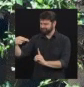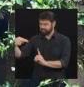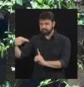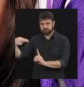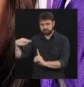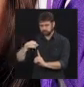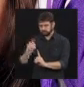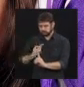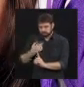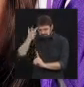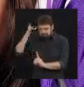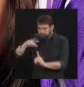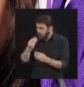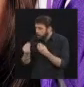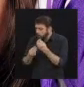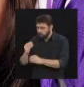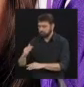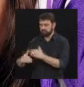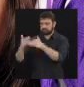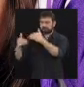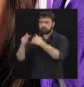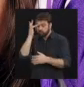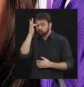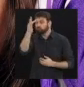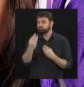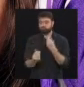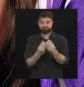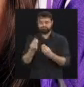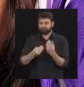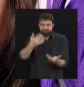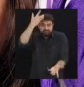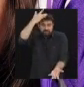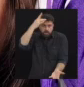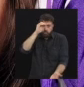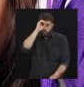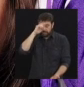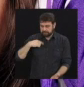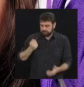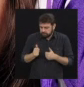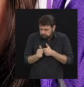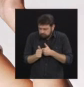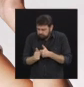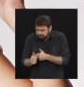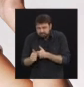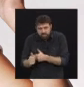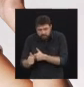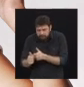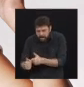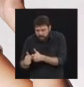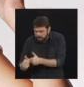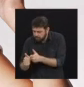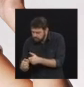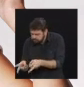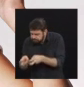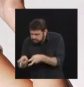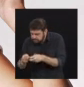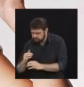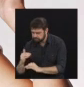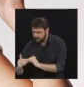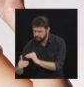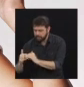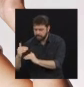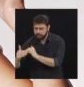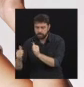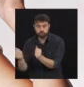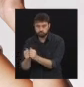da gente não saber como ela se desenvolveria, né, e acompanhando essa evolução que foi possível, né,